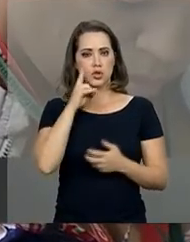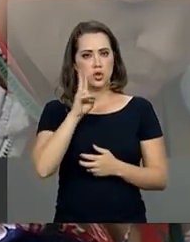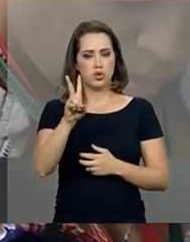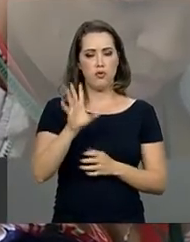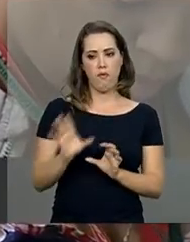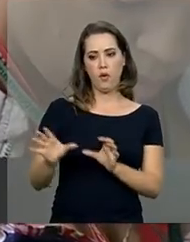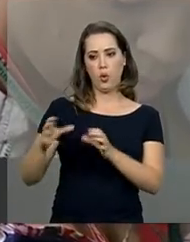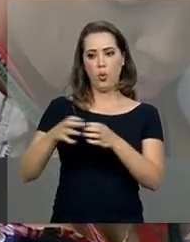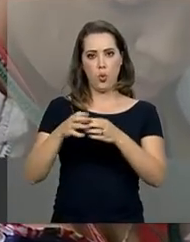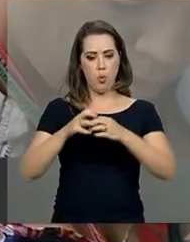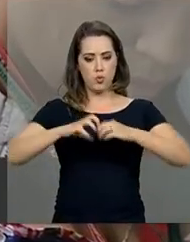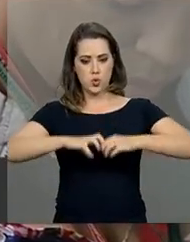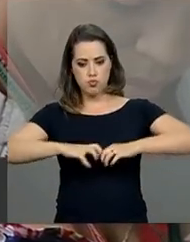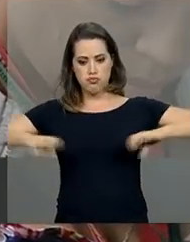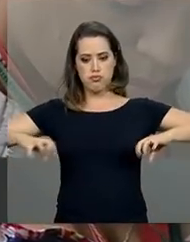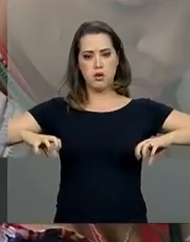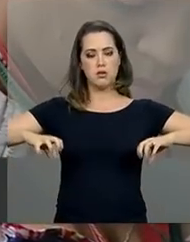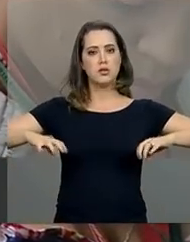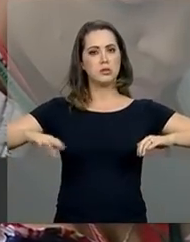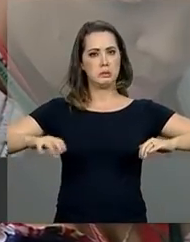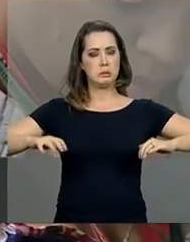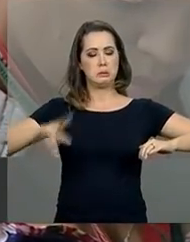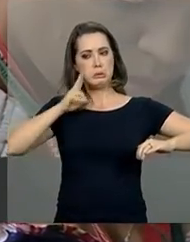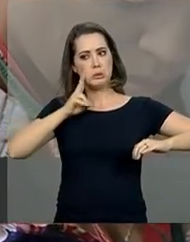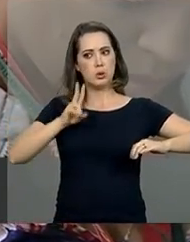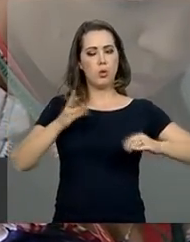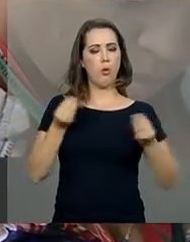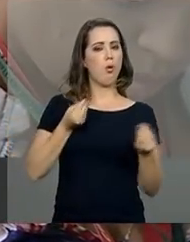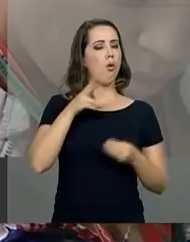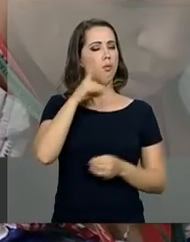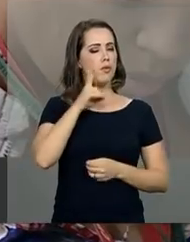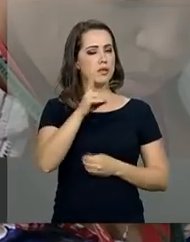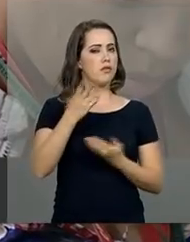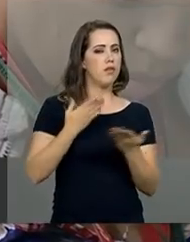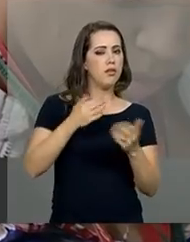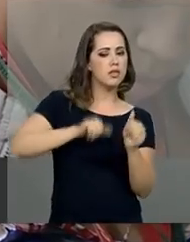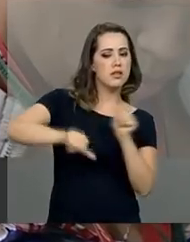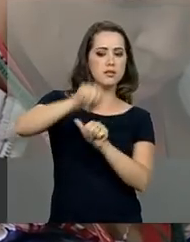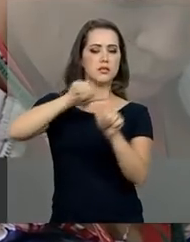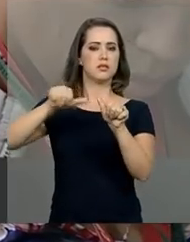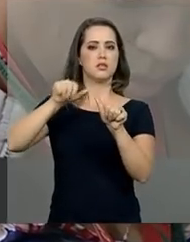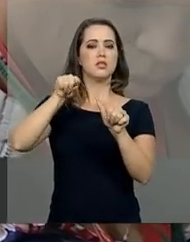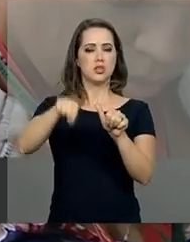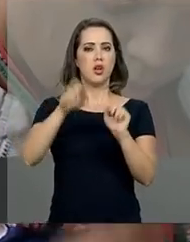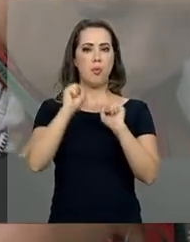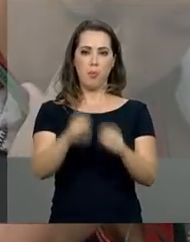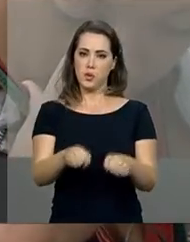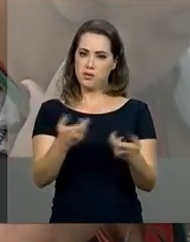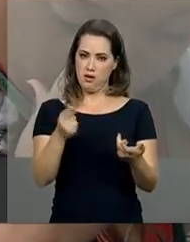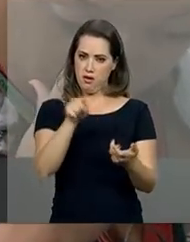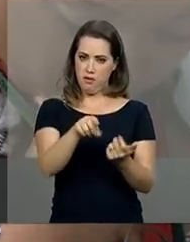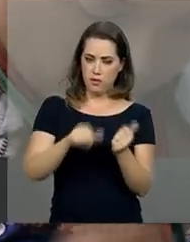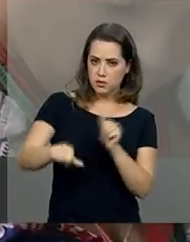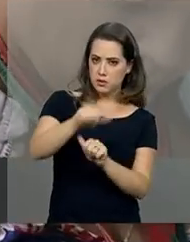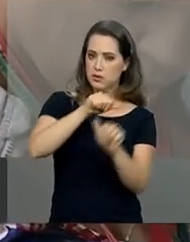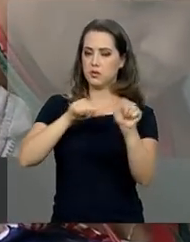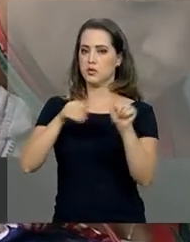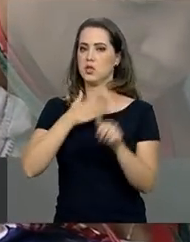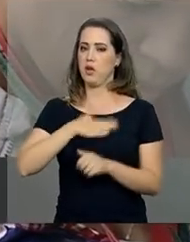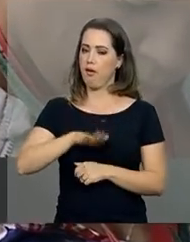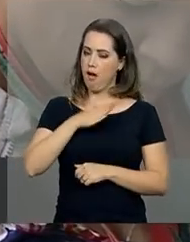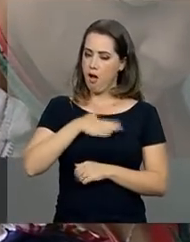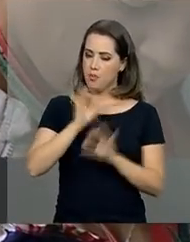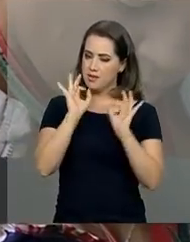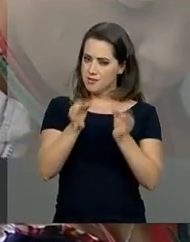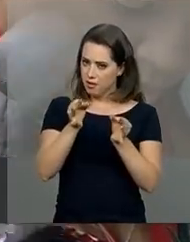temos nessas eleições como é que o senhor vislumbra essa transição o senhor acha que será possível uma transição realmente